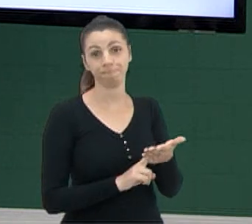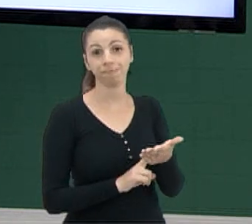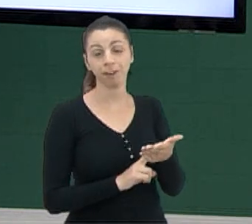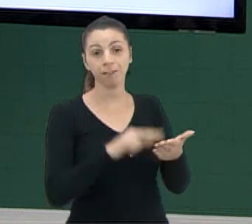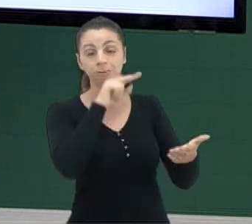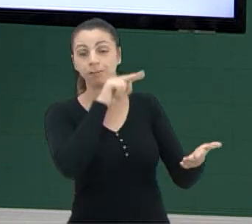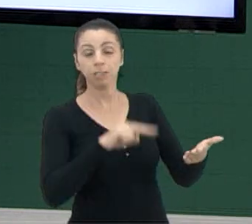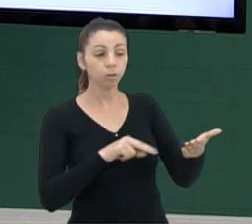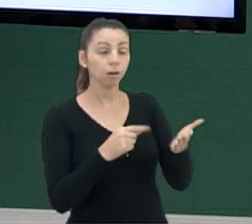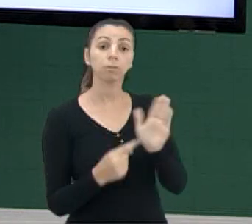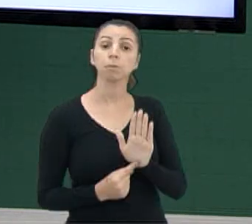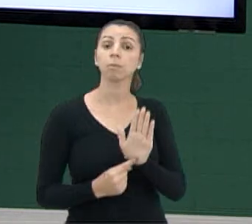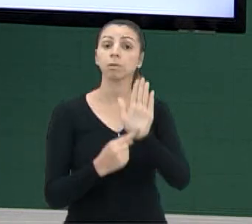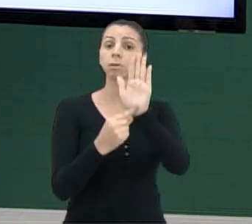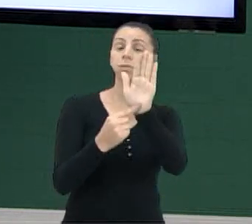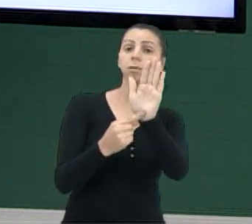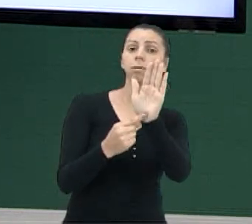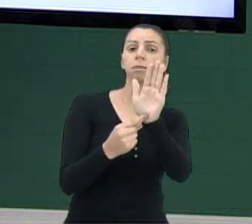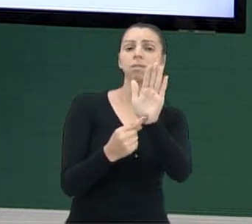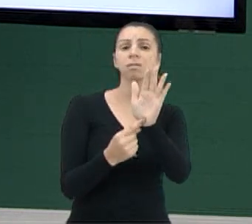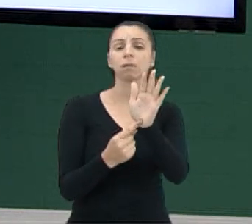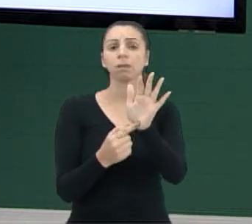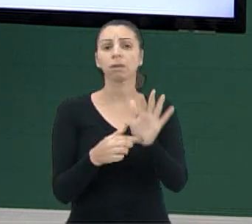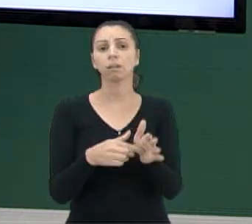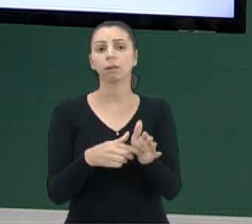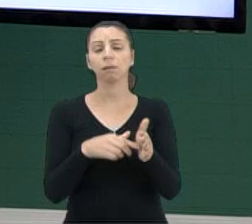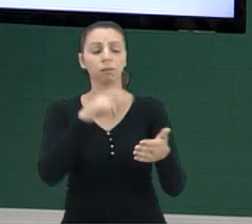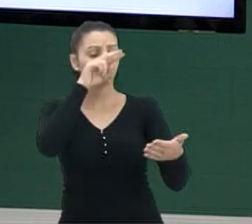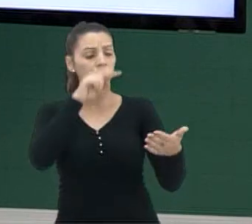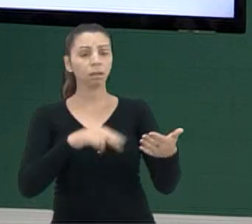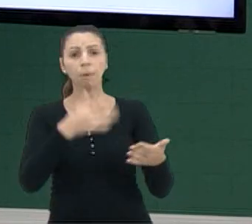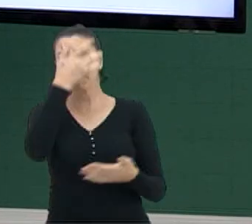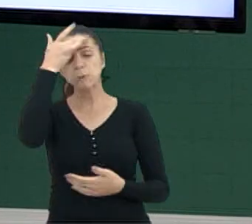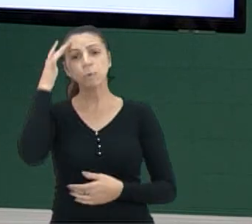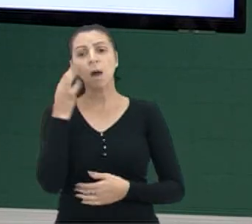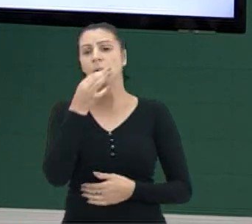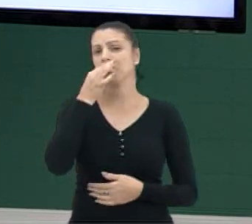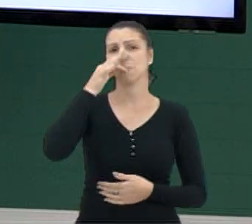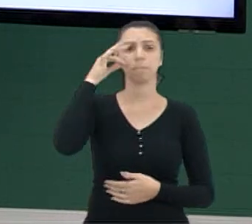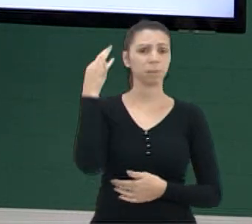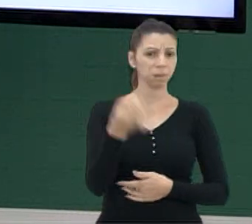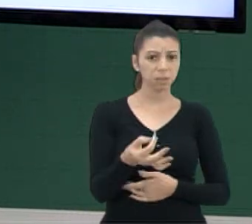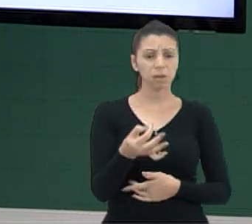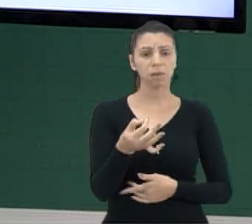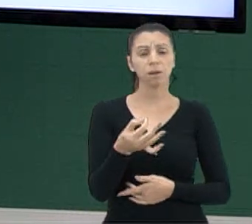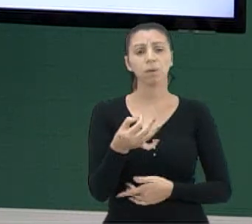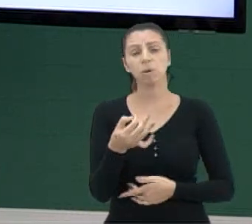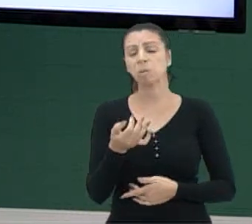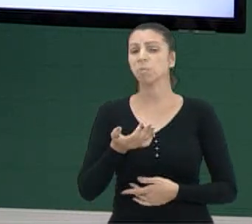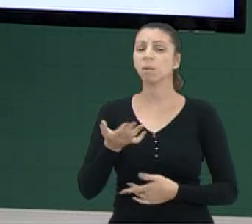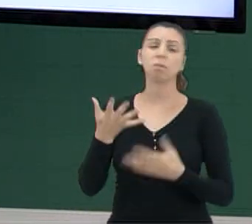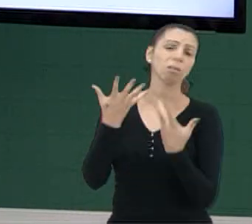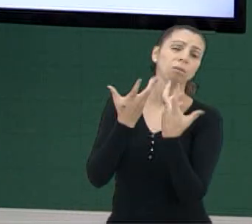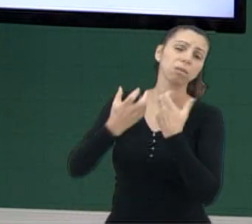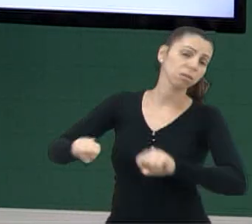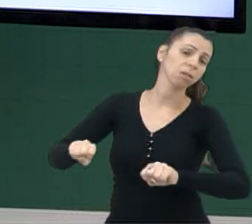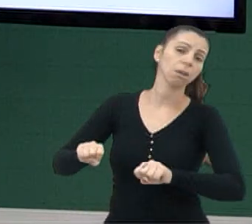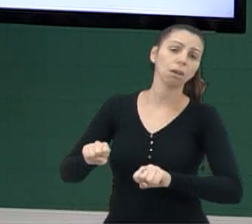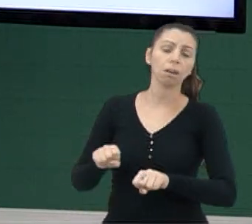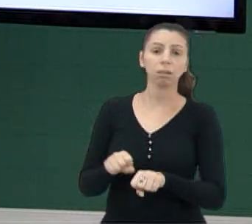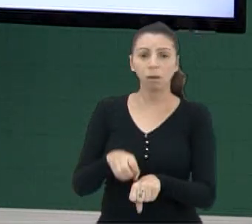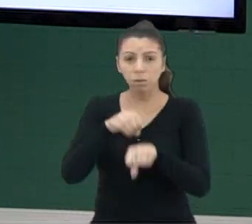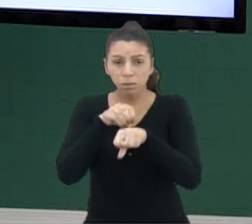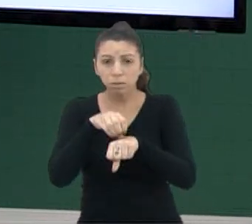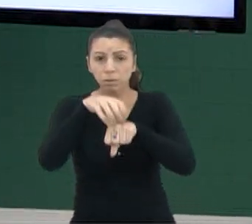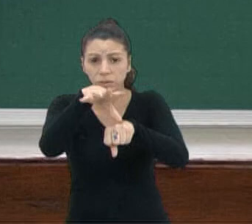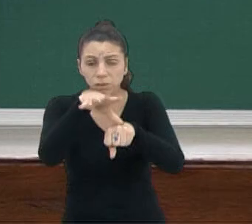era mostrar ali as indignações, frustrações, ou então dar os spoilerzinhos